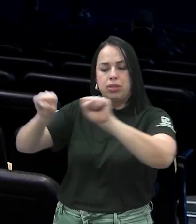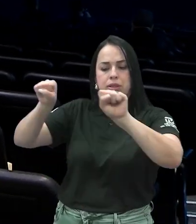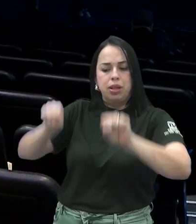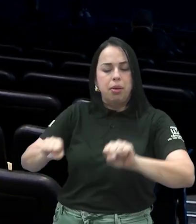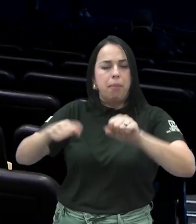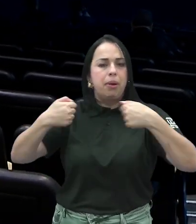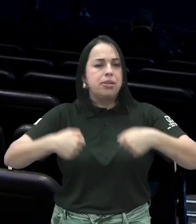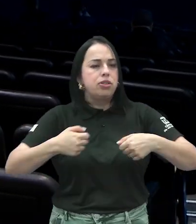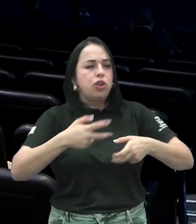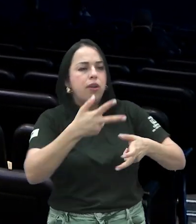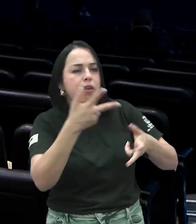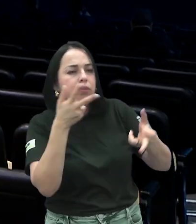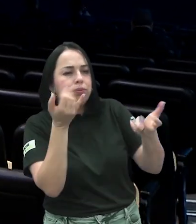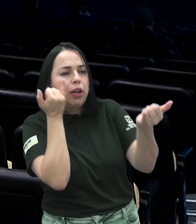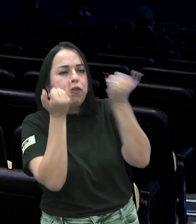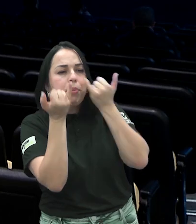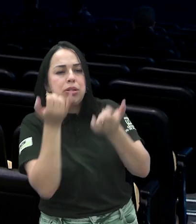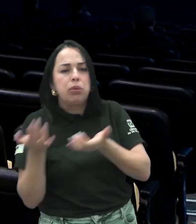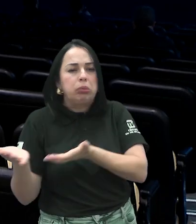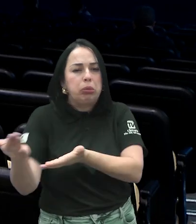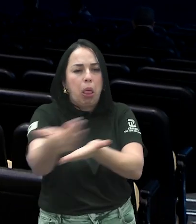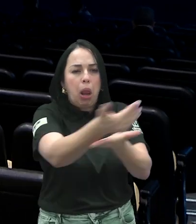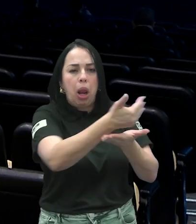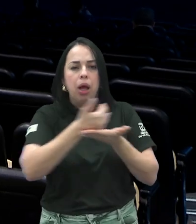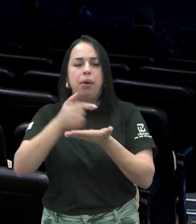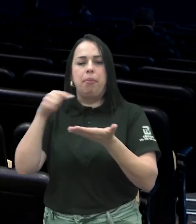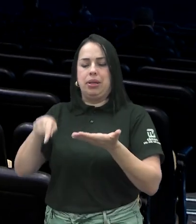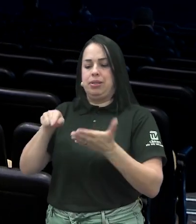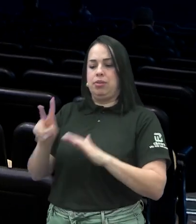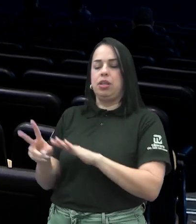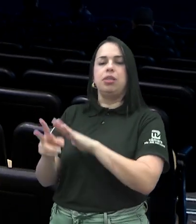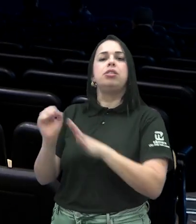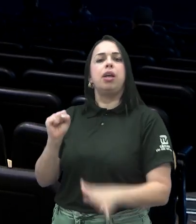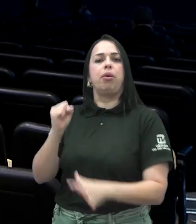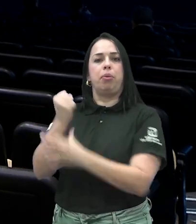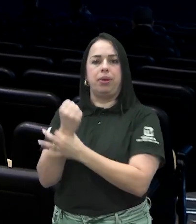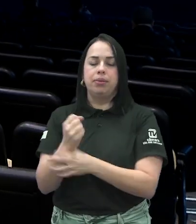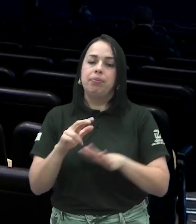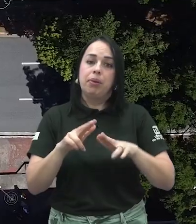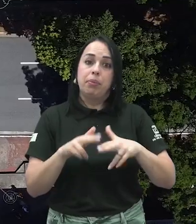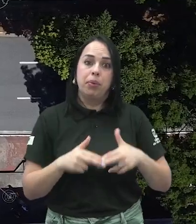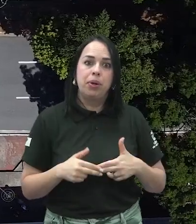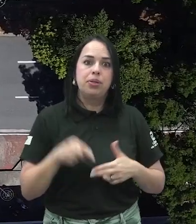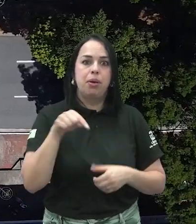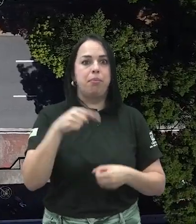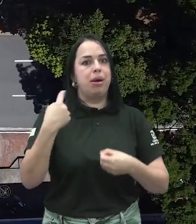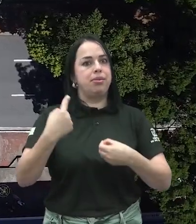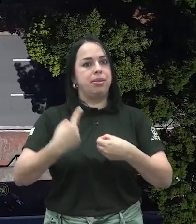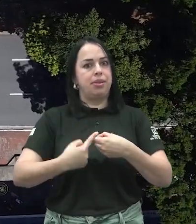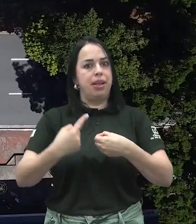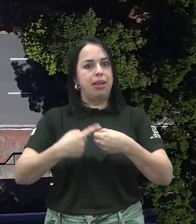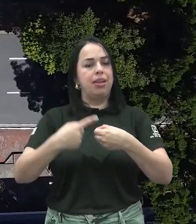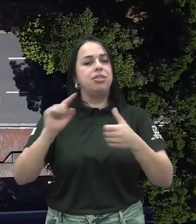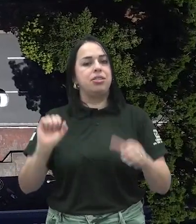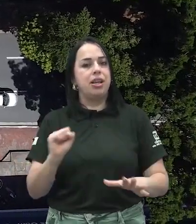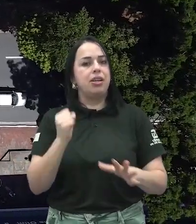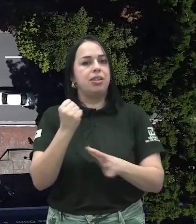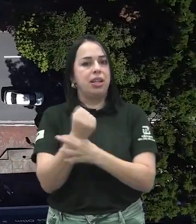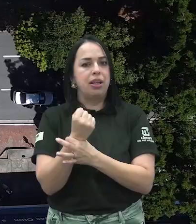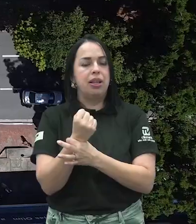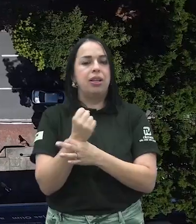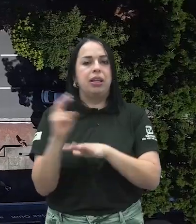cidade é cuidar disso extremamente bem. E é esse bate-papo que a gente trouxe aqui. Manter uma cidade